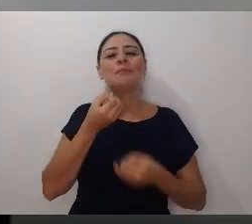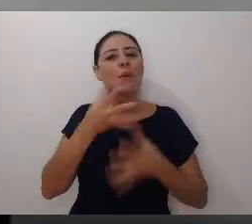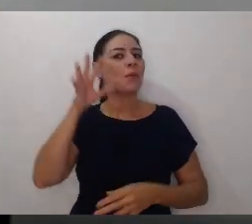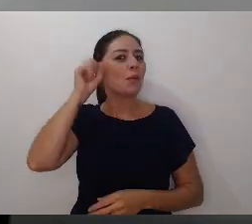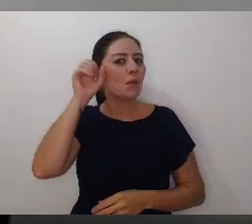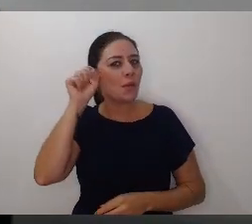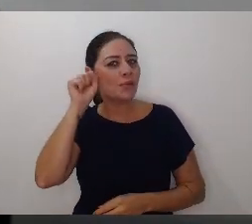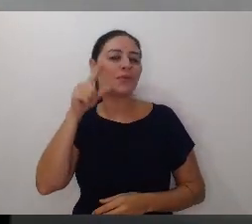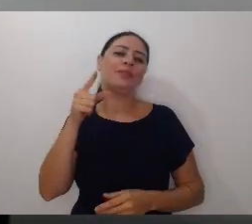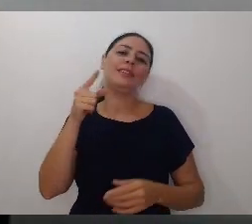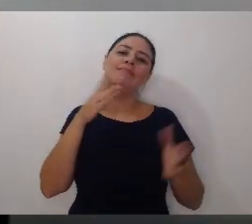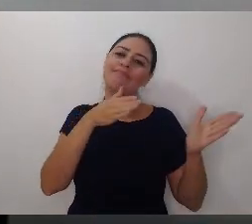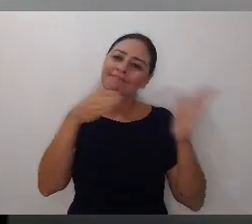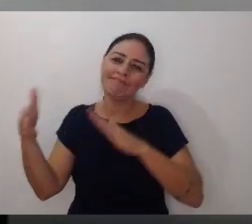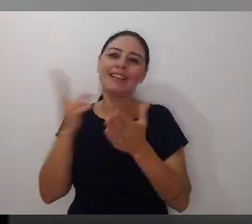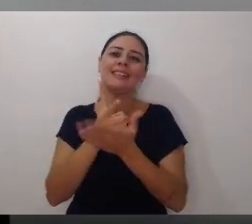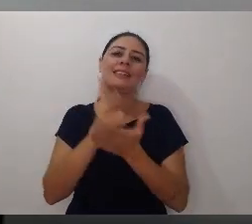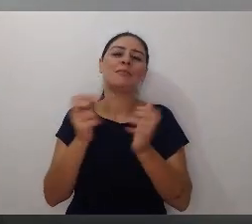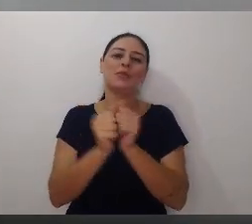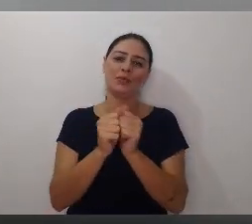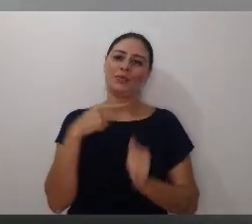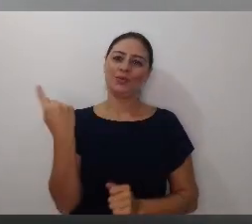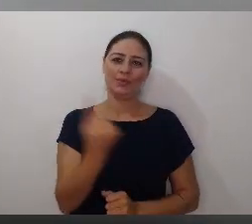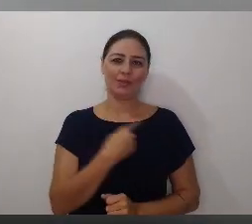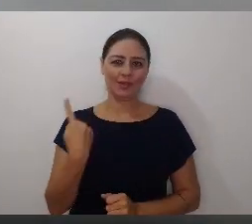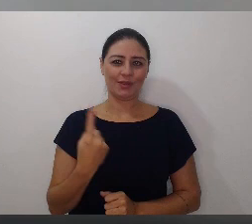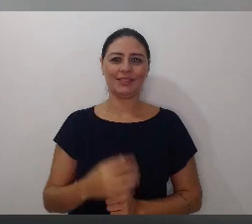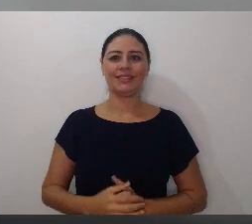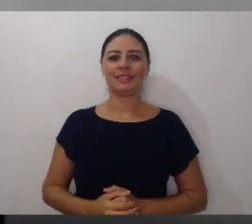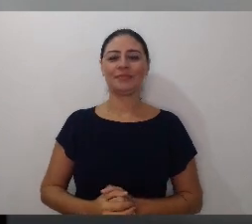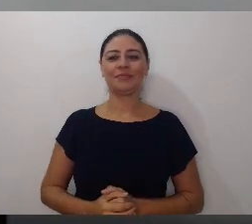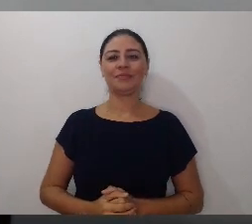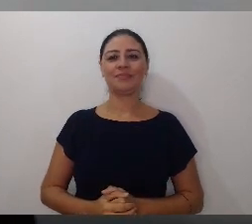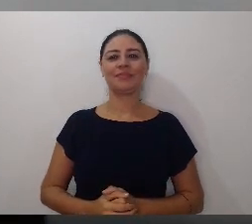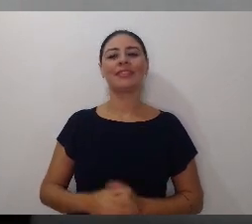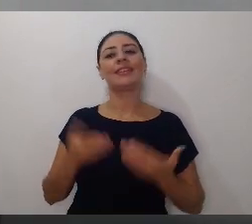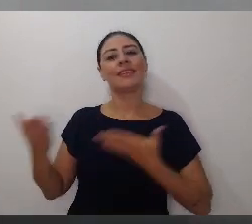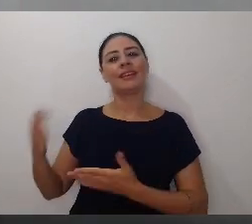meu agradecimento, dizer que muito bom ouvi-la e esteja sempre conosco. Camila?